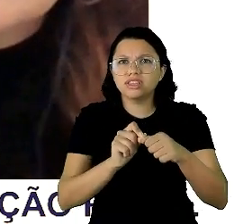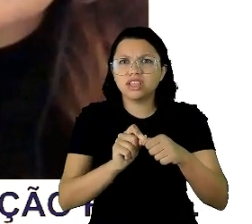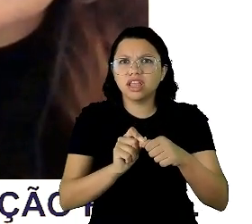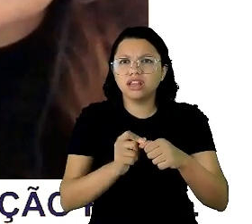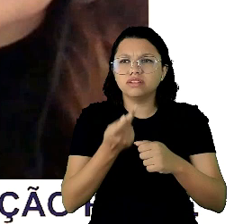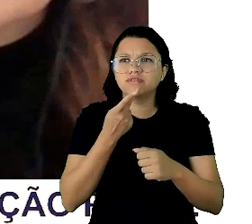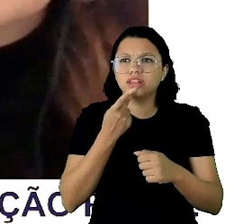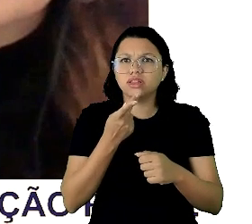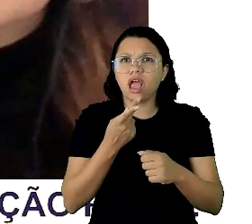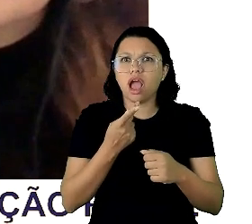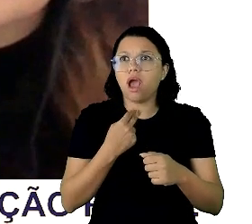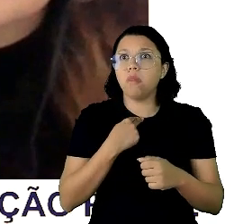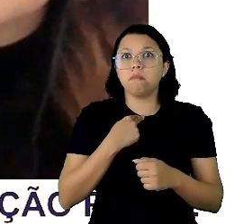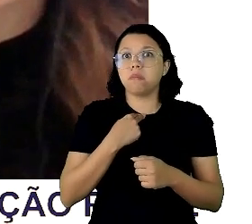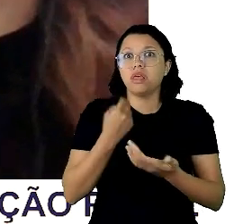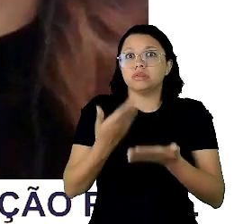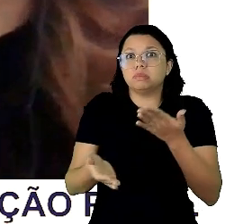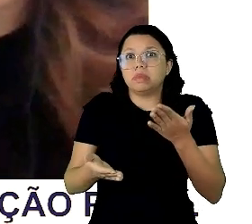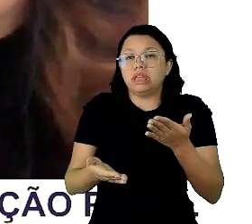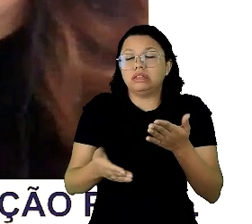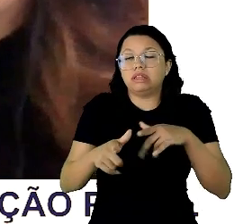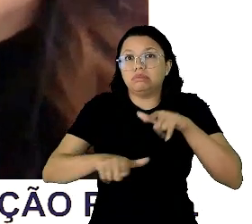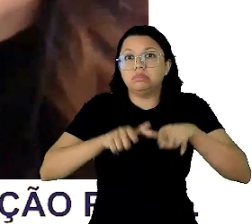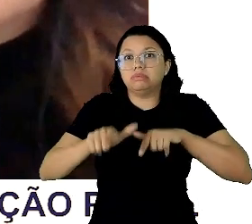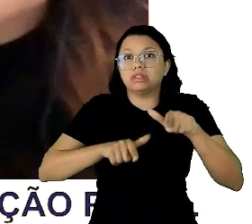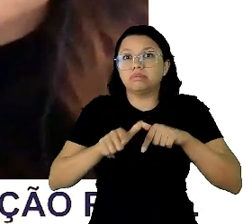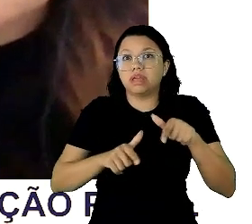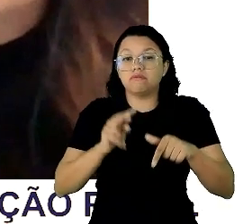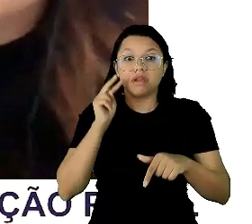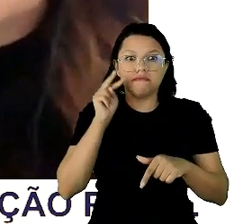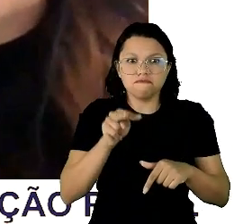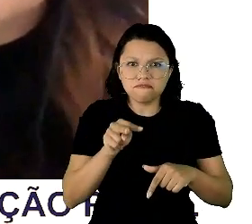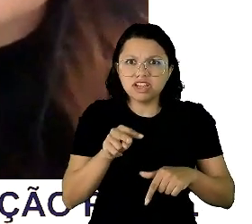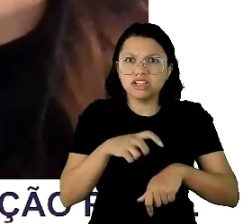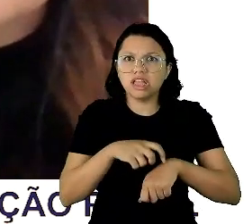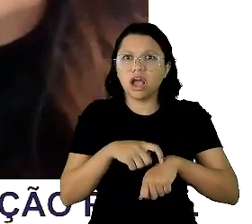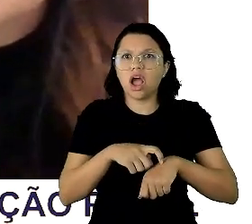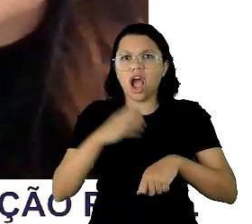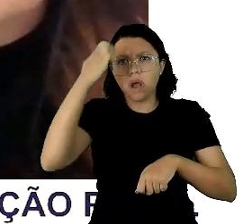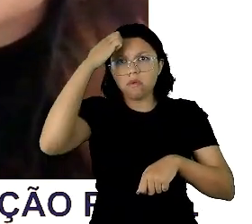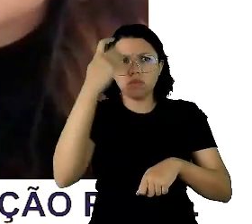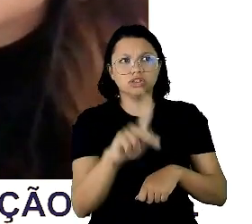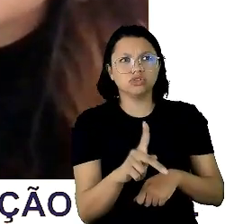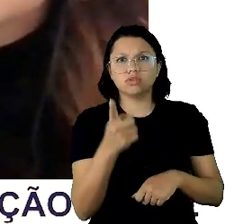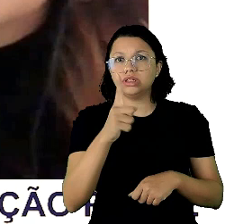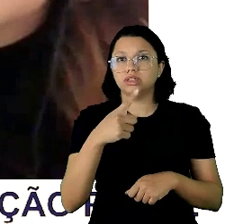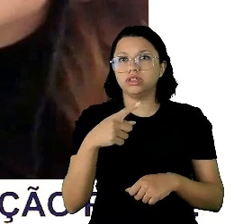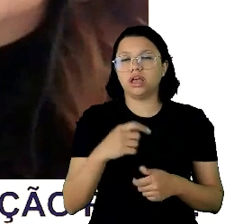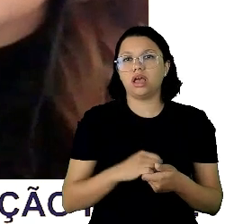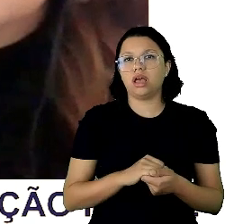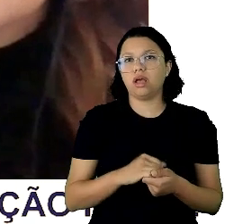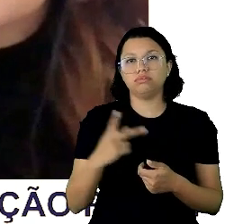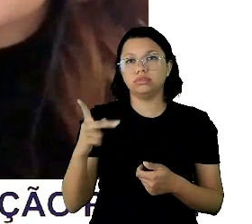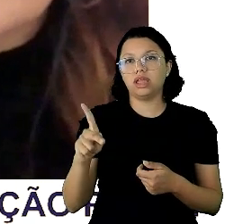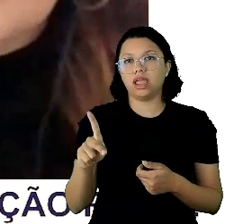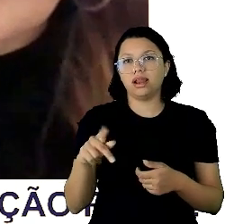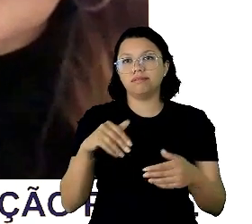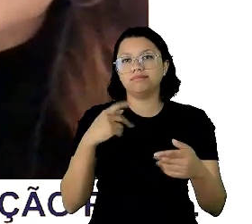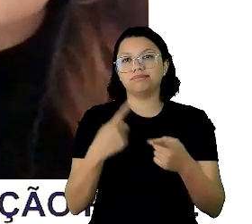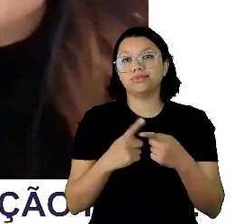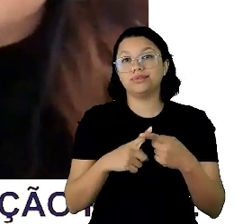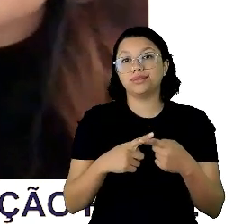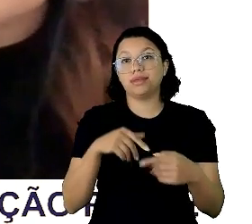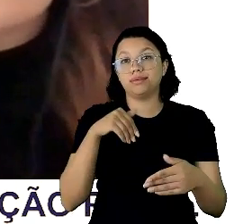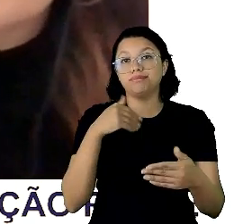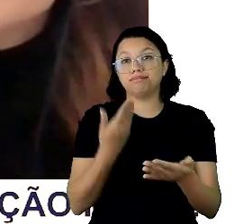o emprego. Aquele caso, né? No fim, a culpa é sua e não a dele, por ter perdido o emprego. Foi igual